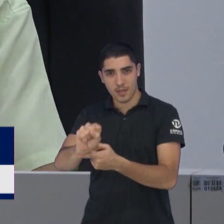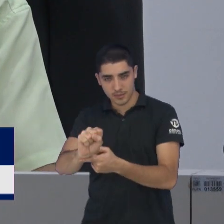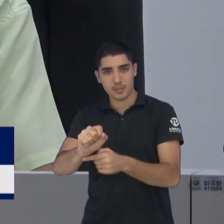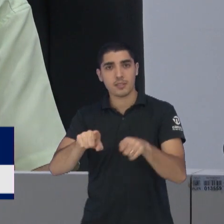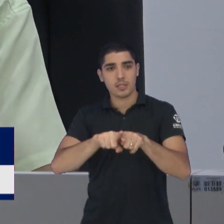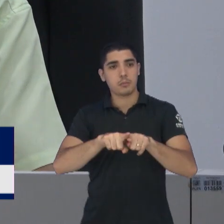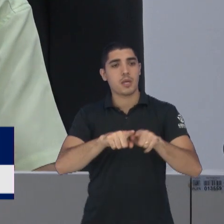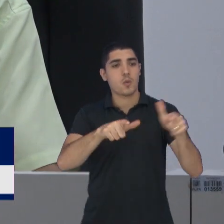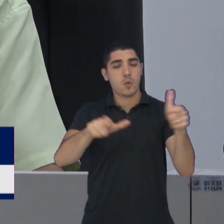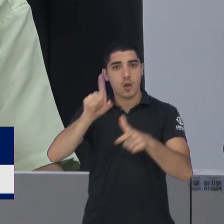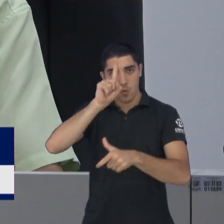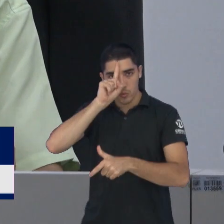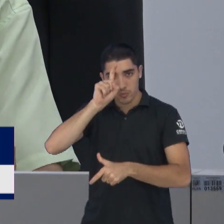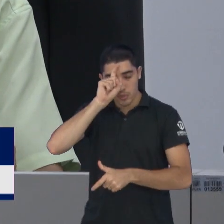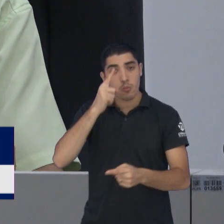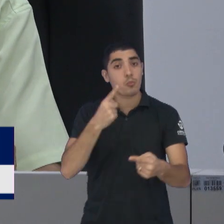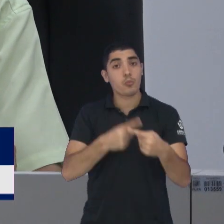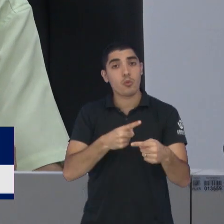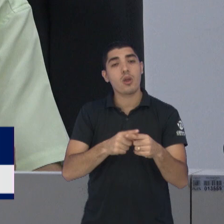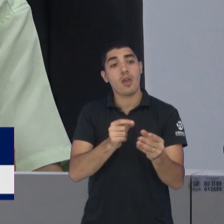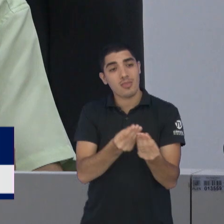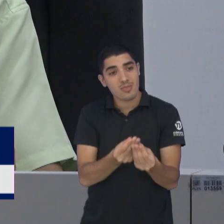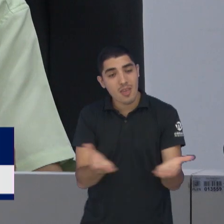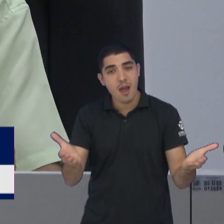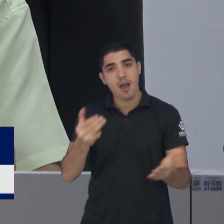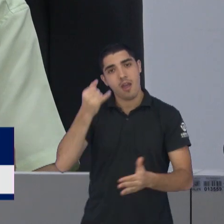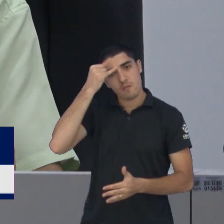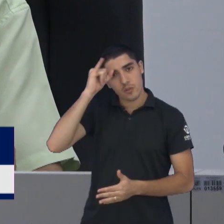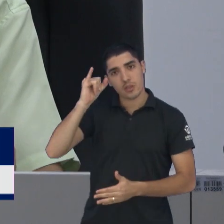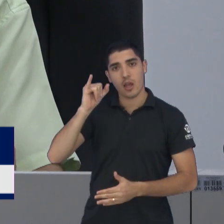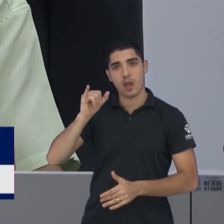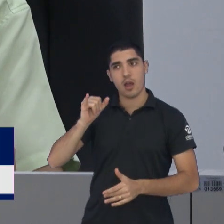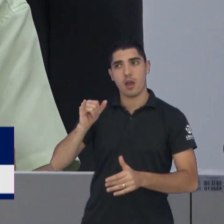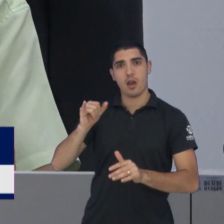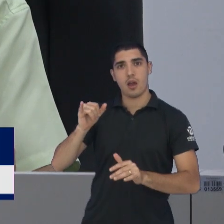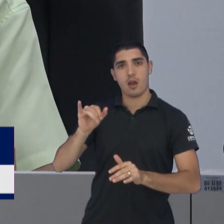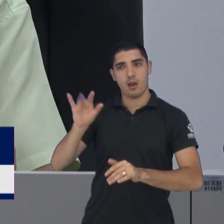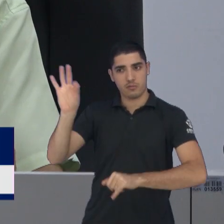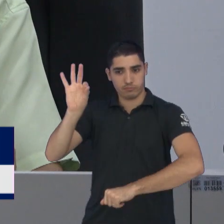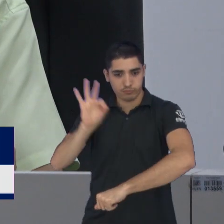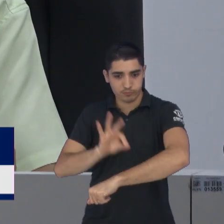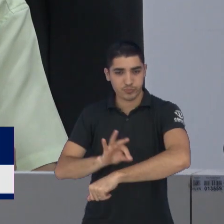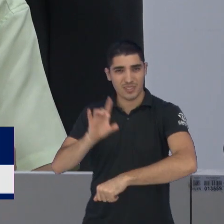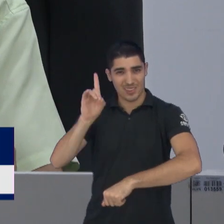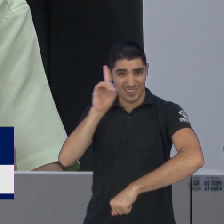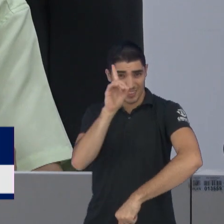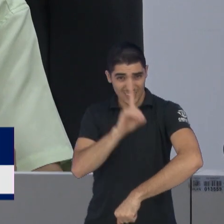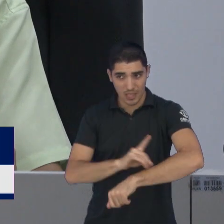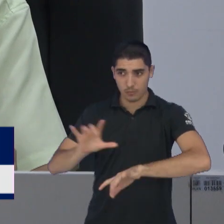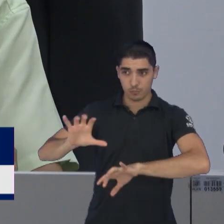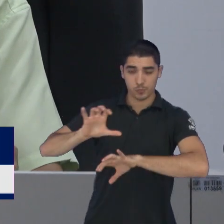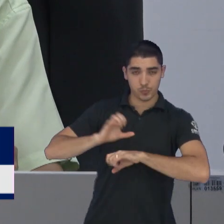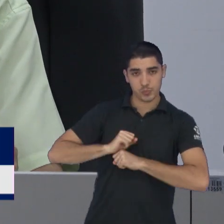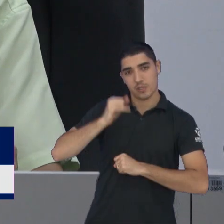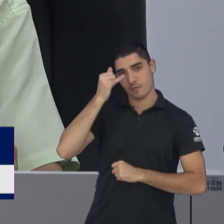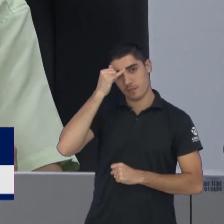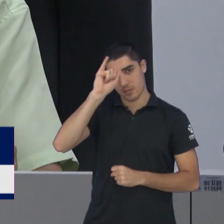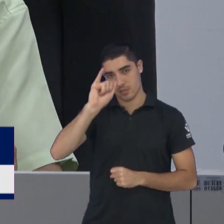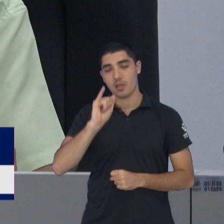Campos, como forma de prevenção e combate às doenças transmitidas pelo mosquito